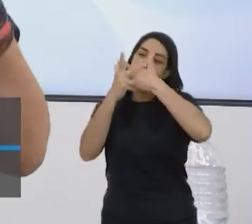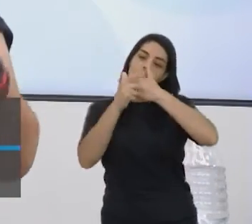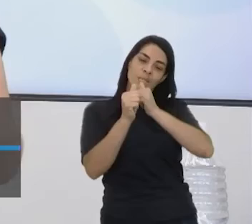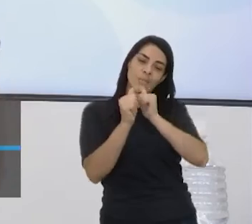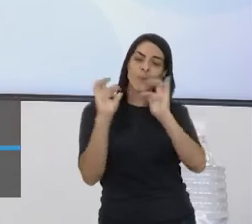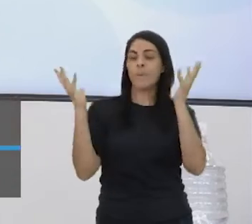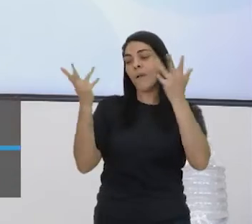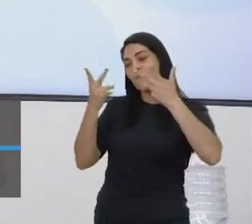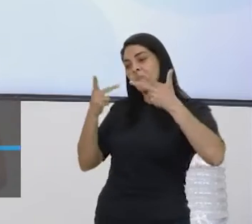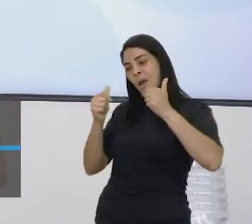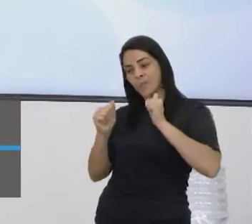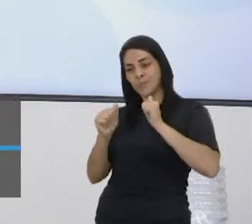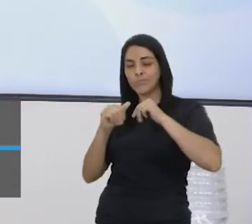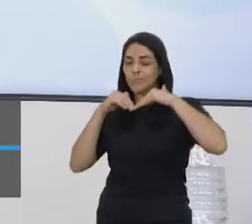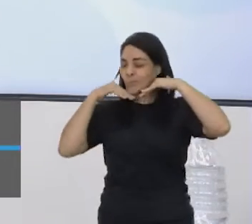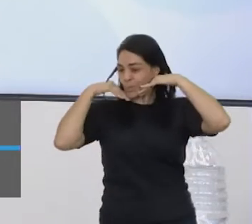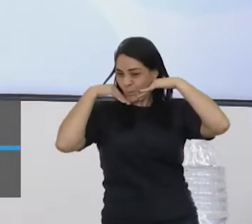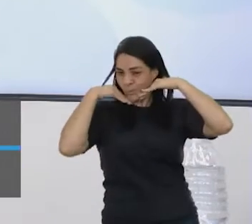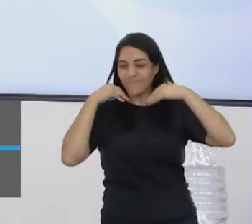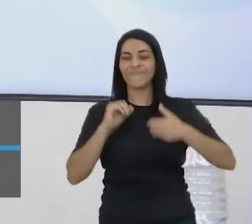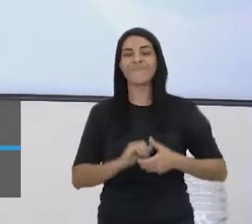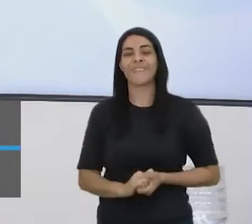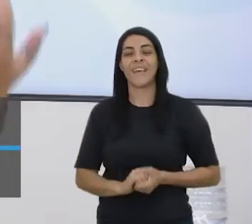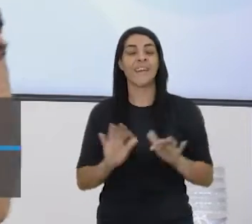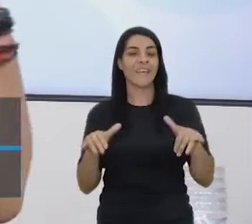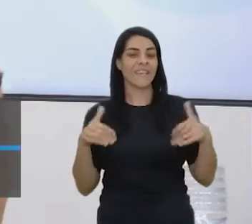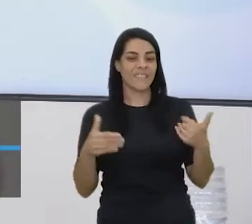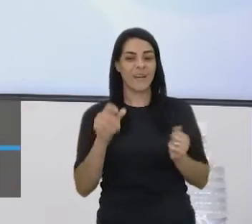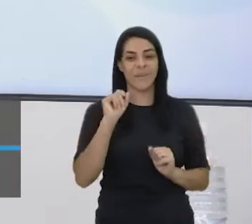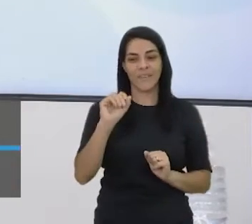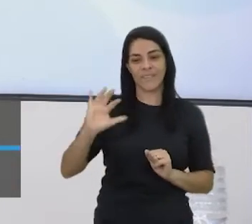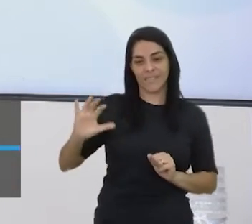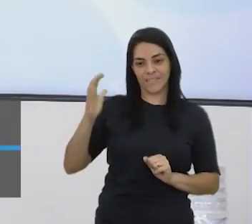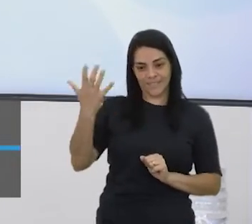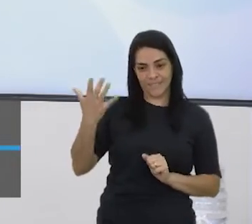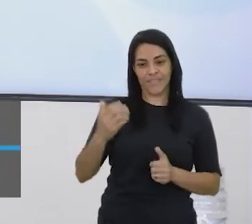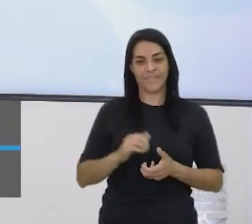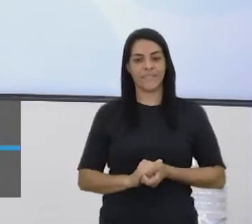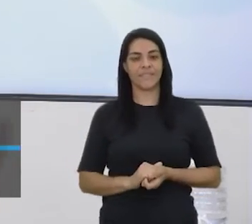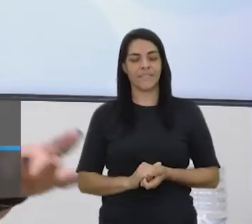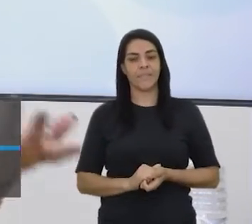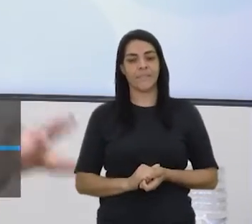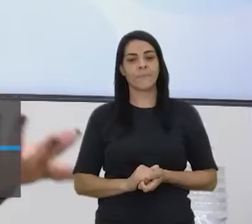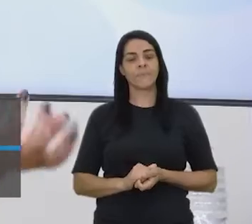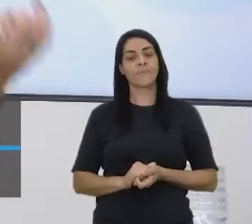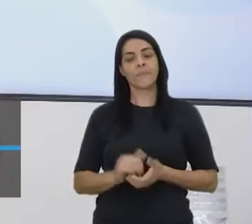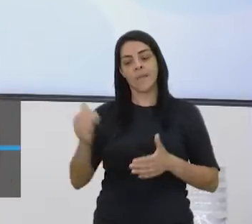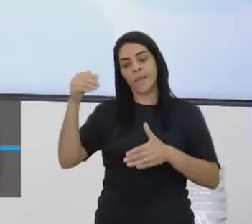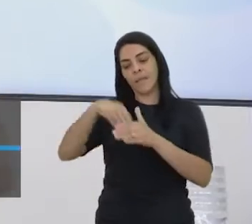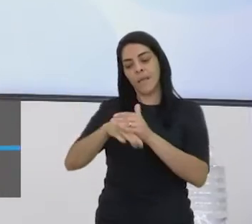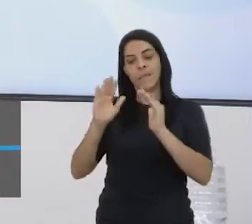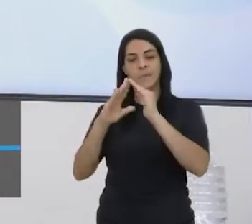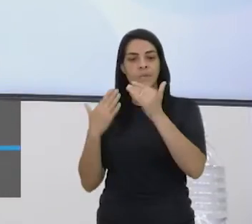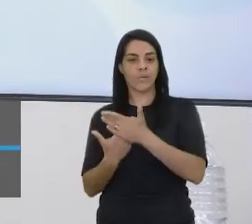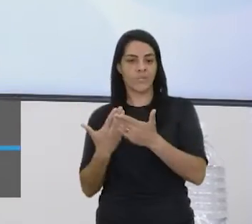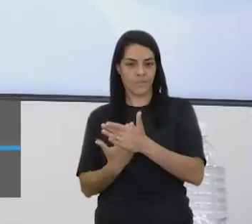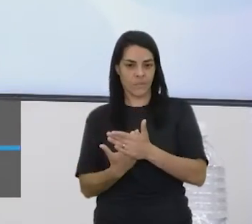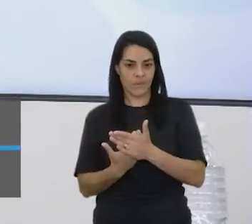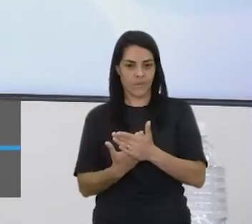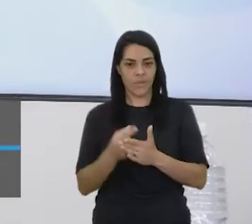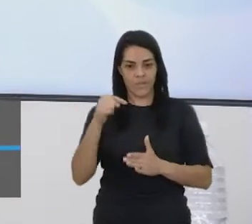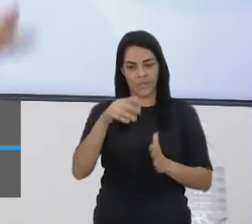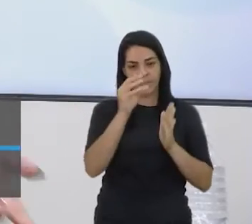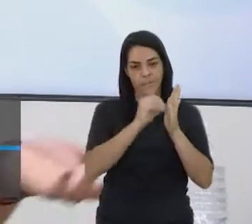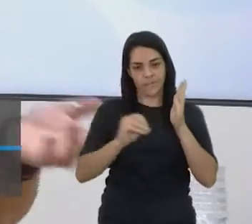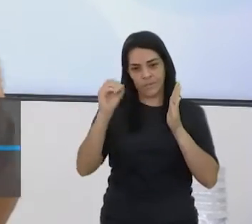princesas mas eu pensei que eu enquanto professora também tanto na escola e aqui bastante né